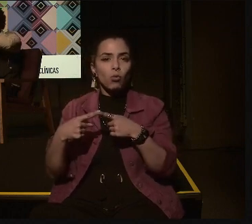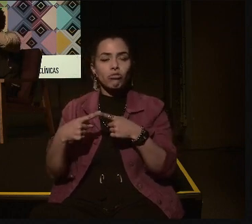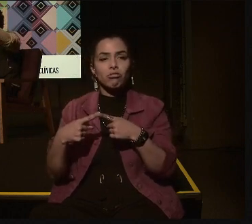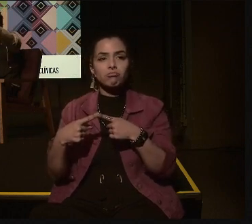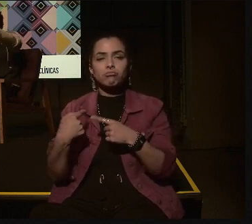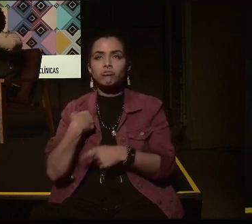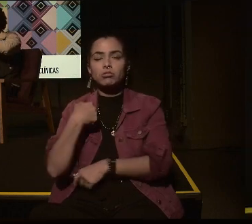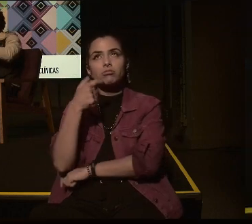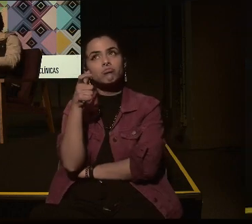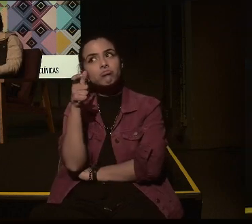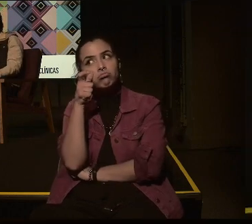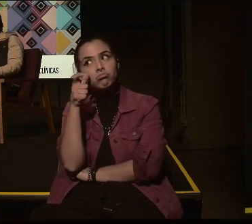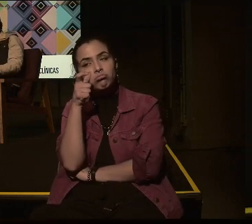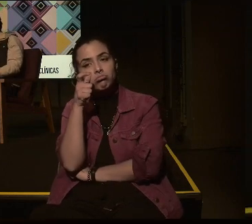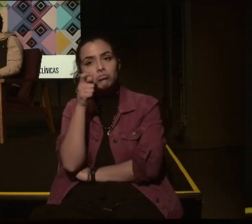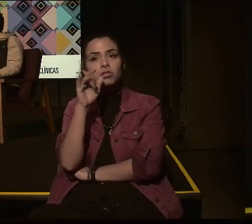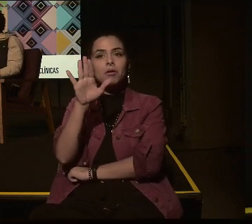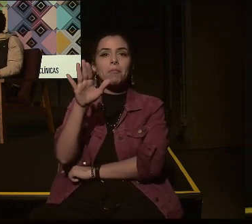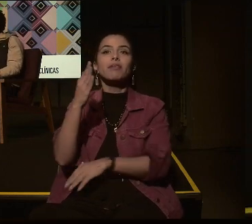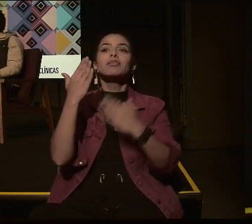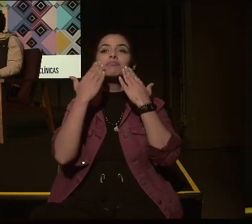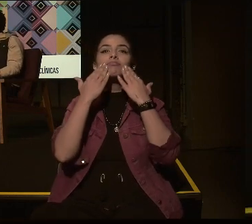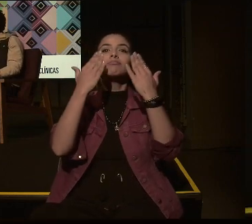Essa vista aqui dos carros passantes, então.